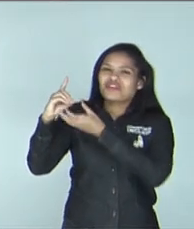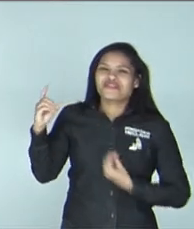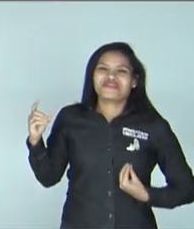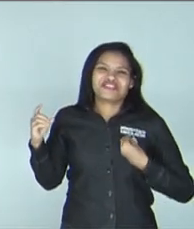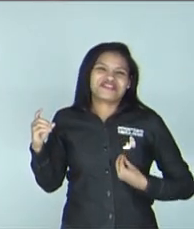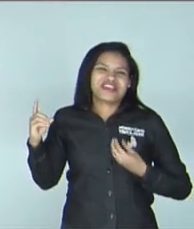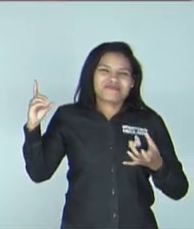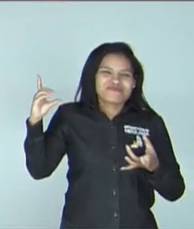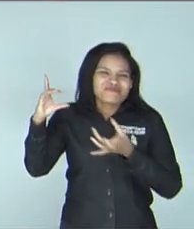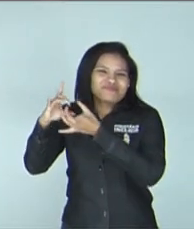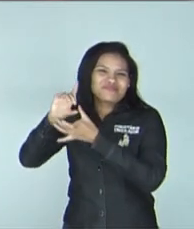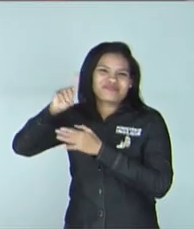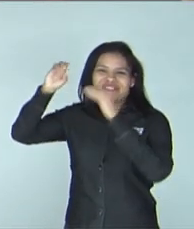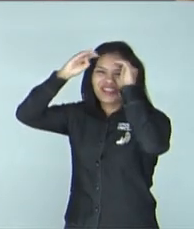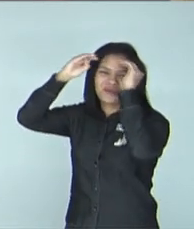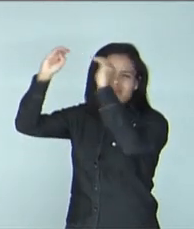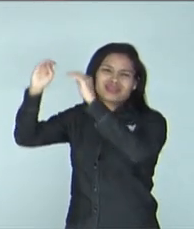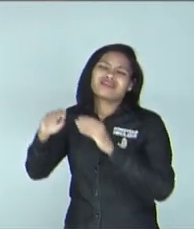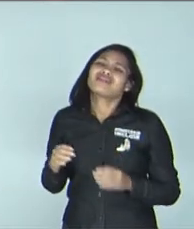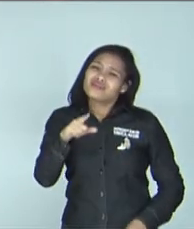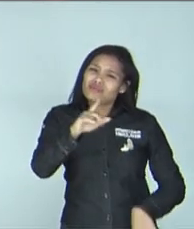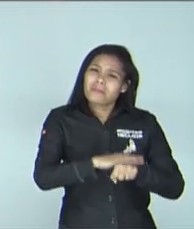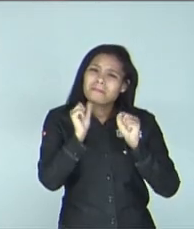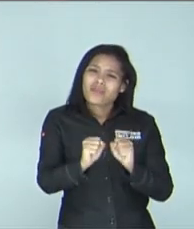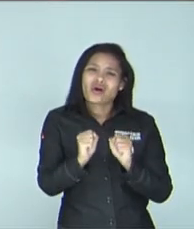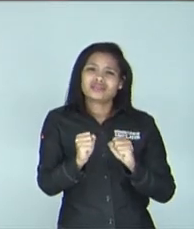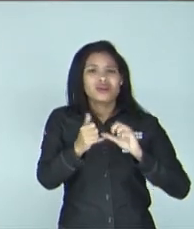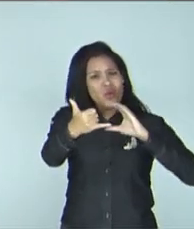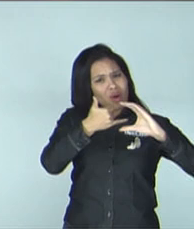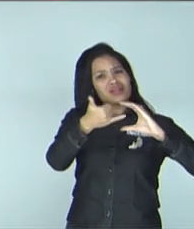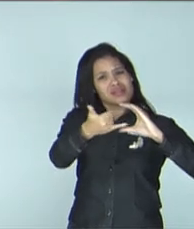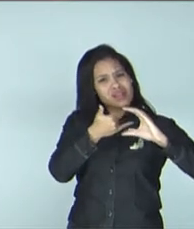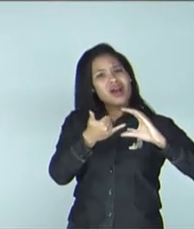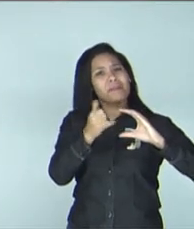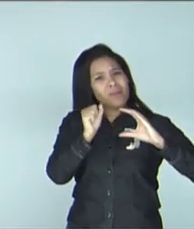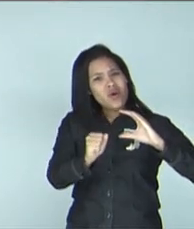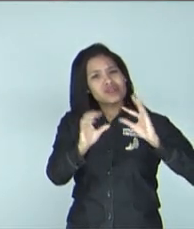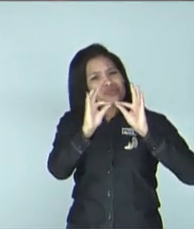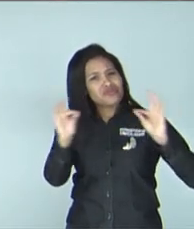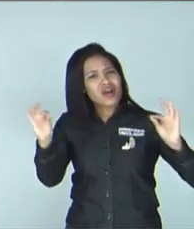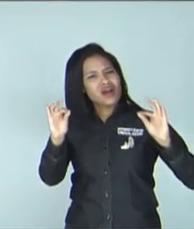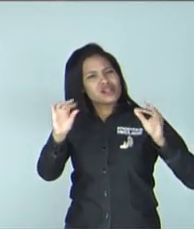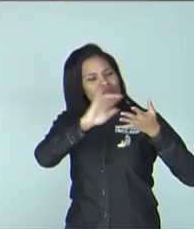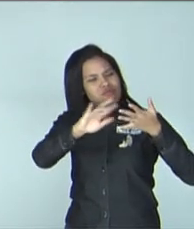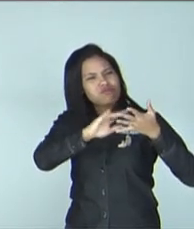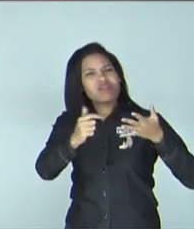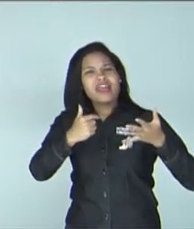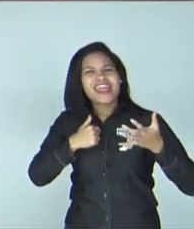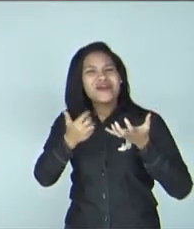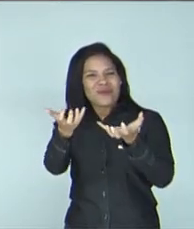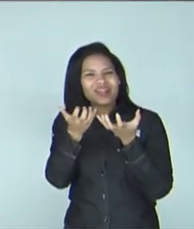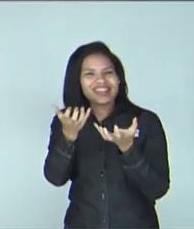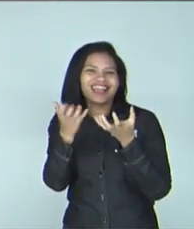e faz isso agora enquanto a gente ouvir uma canção pô manda um whatsapp manda uma frase nha eu quero jesus